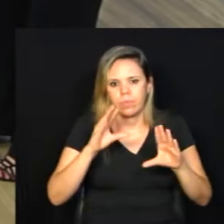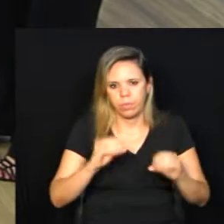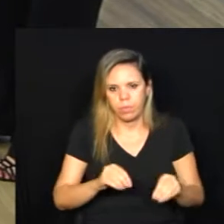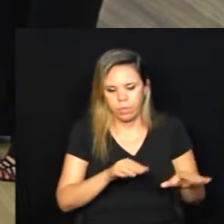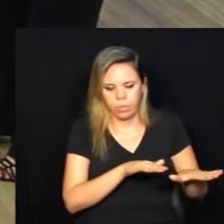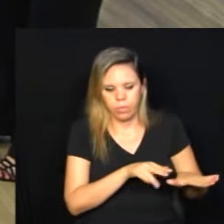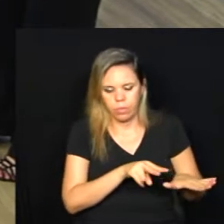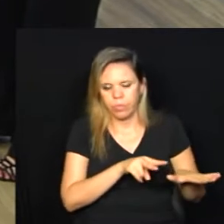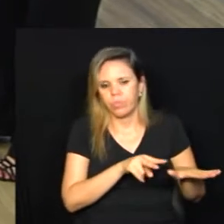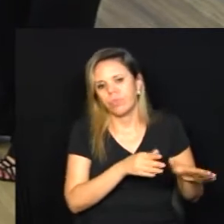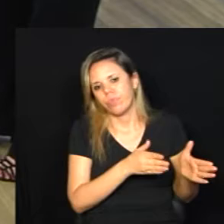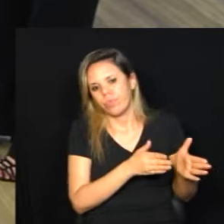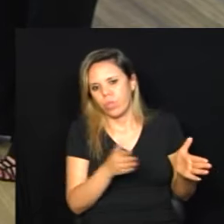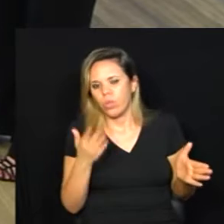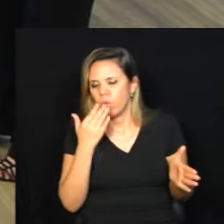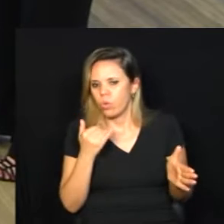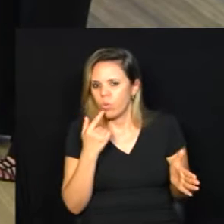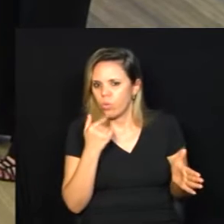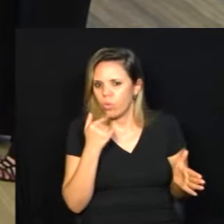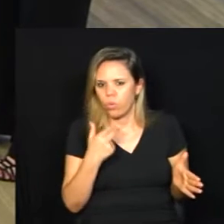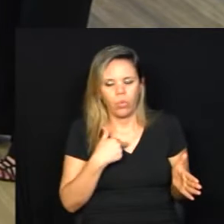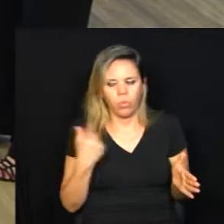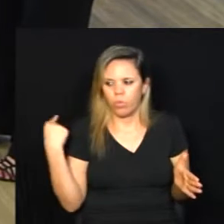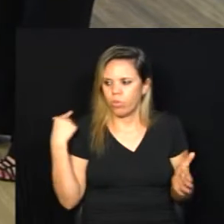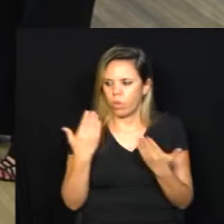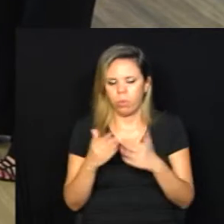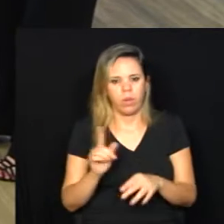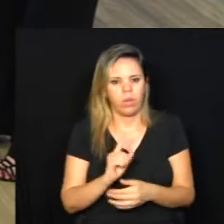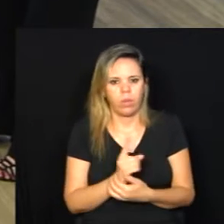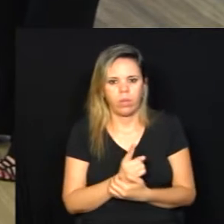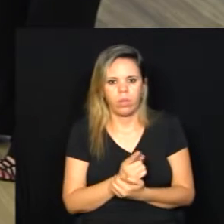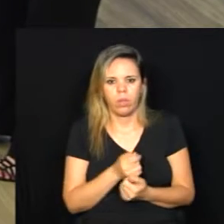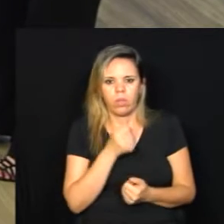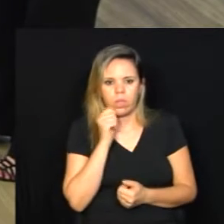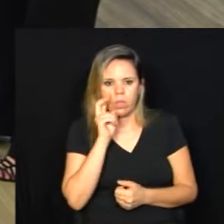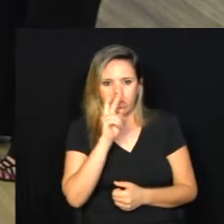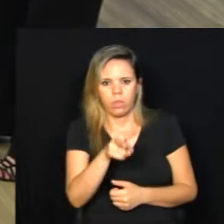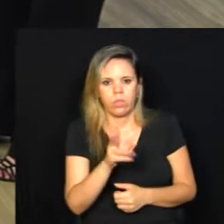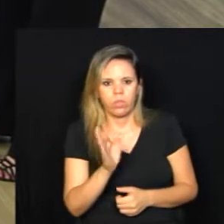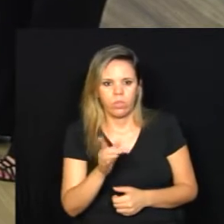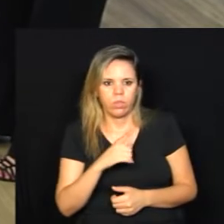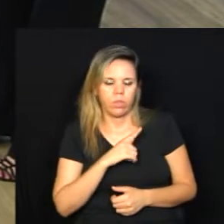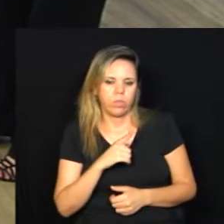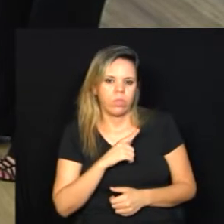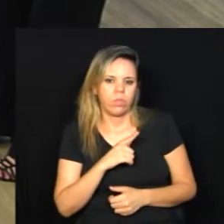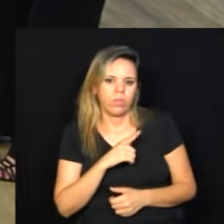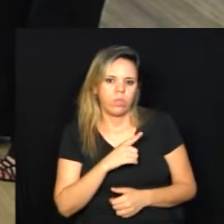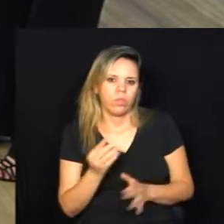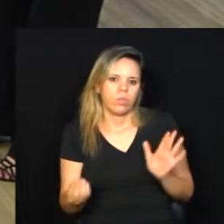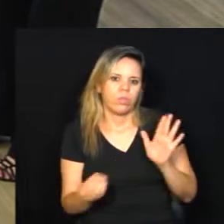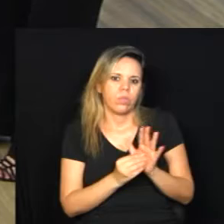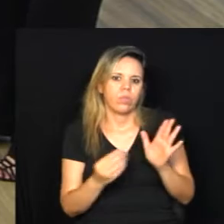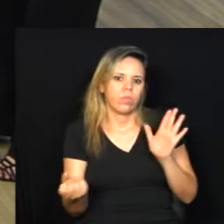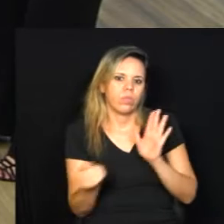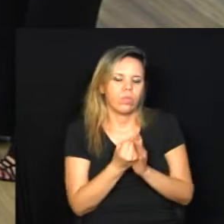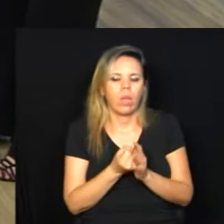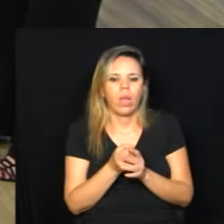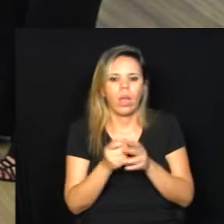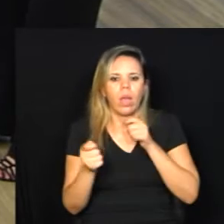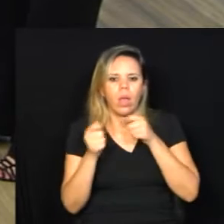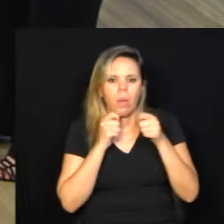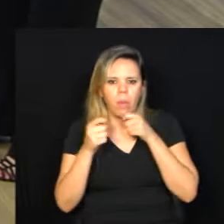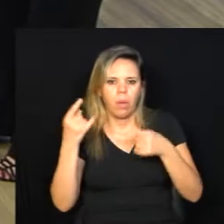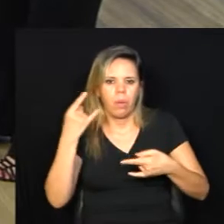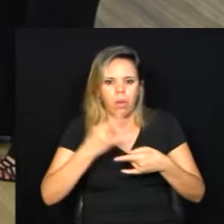fase vermelha não podia abrir. Então, a gente ainda vai ver, a gente tem, inclusive, já foi marcado uma coletiva do